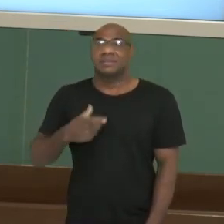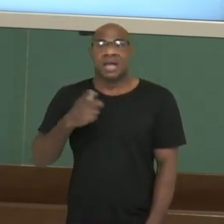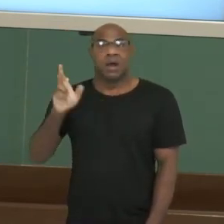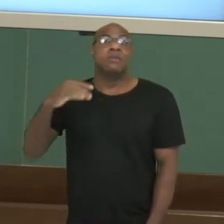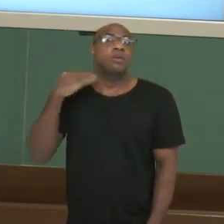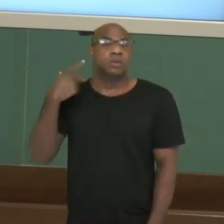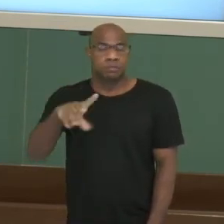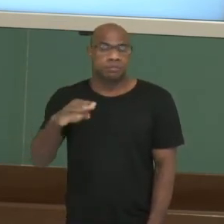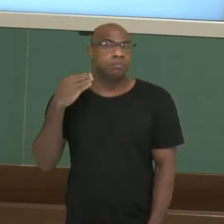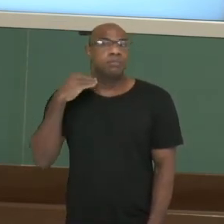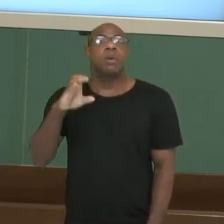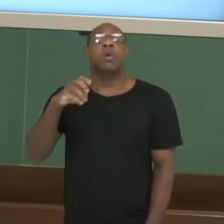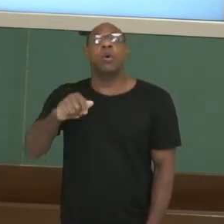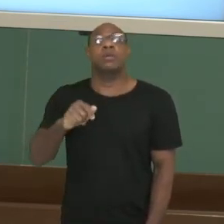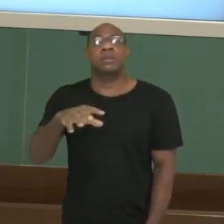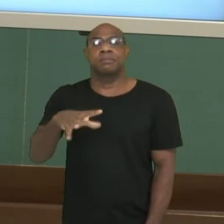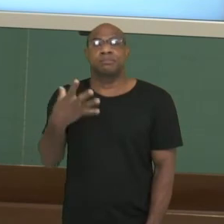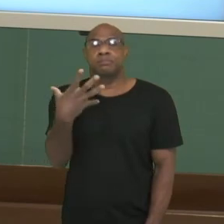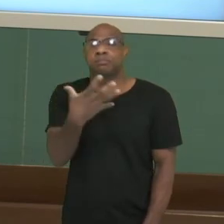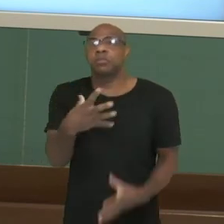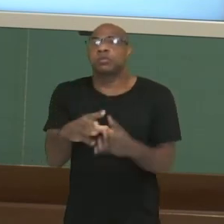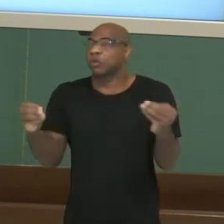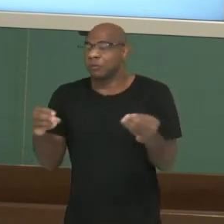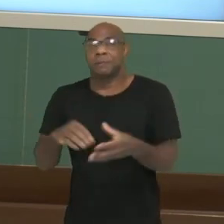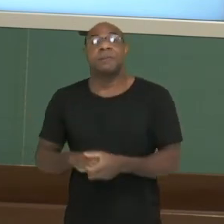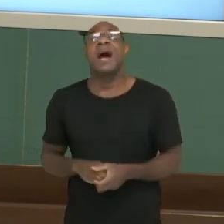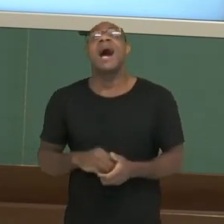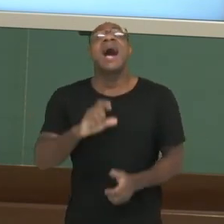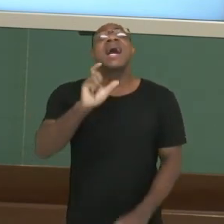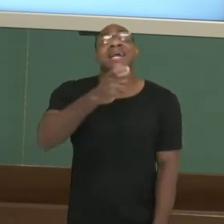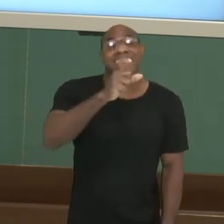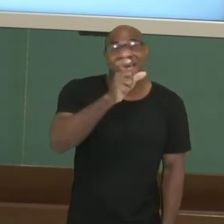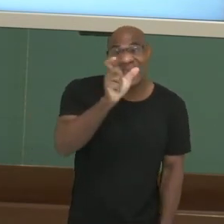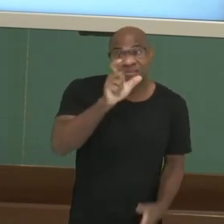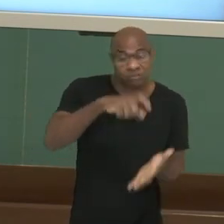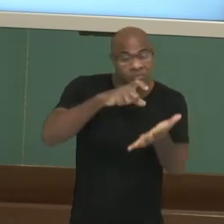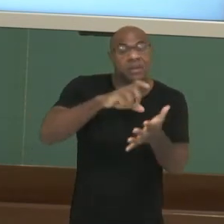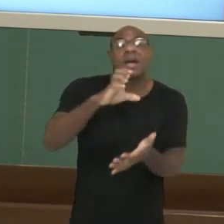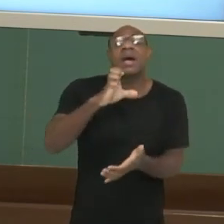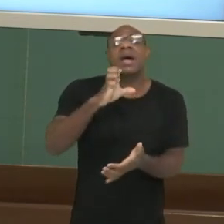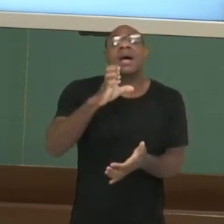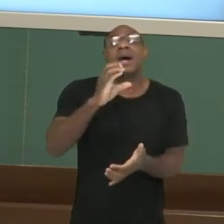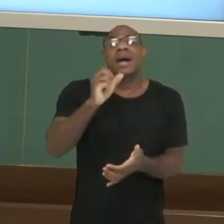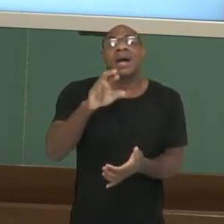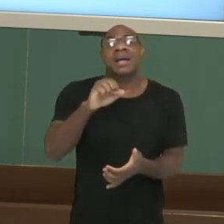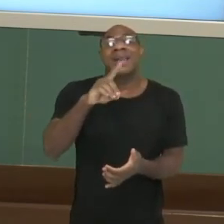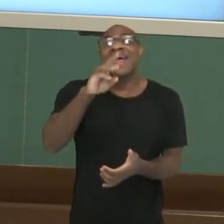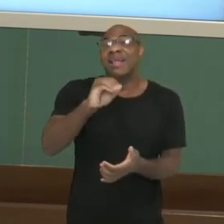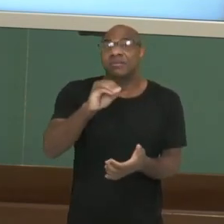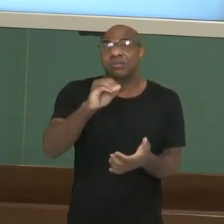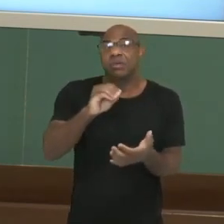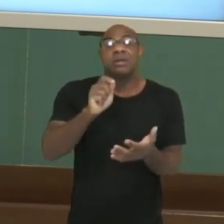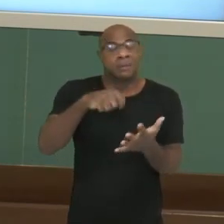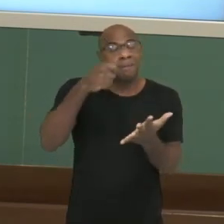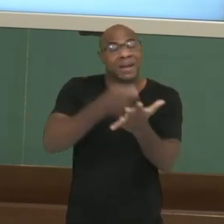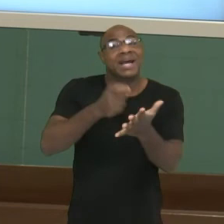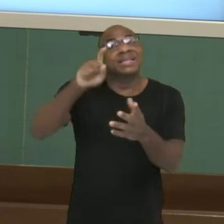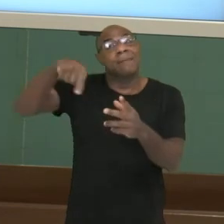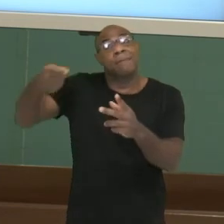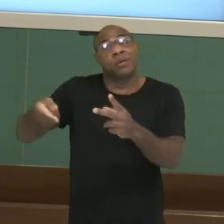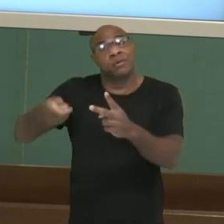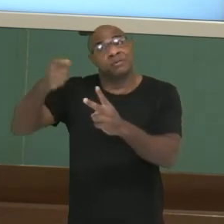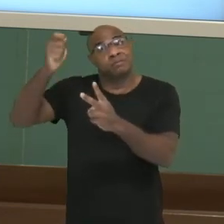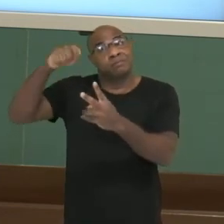conta. Já o cartão de crédito, ele vai acontecer isso, é como se você estivesse comprando fiado, vai pagar só no